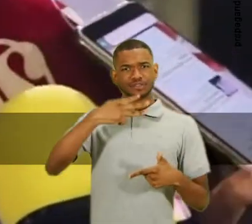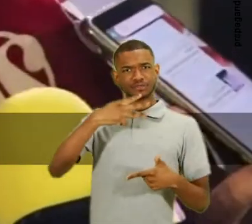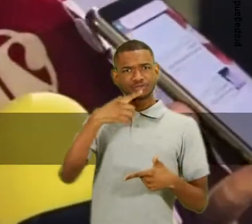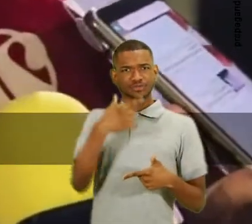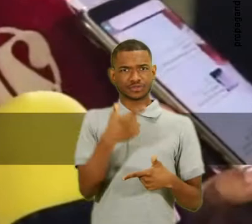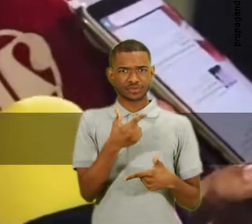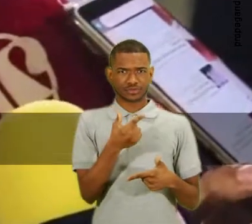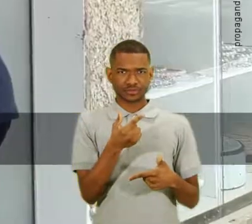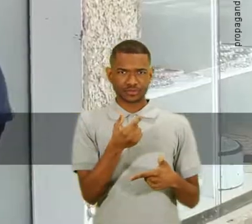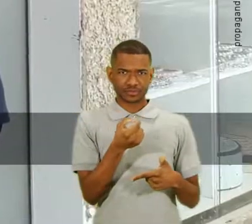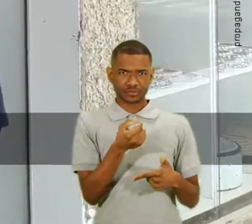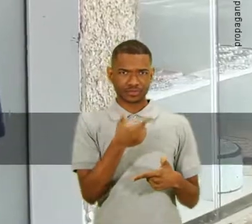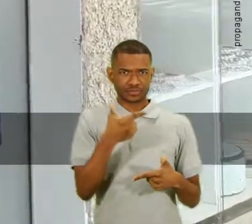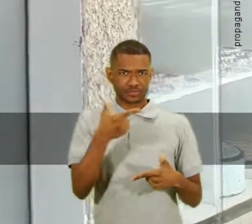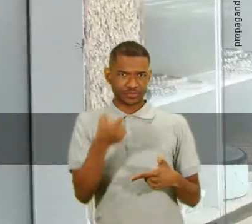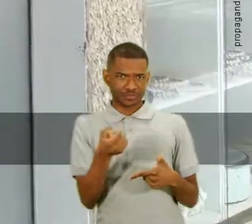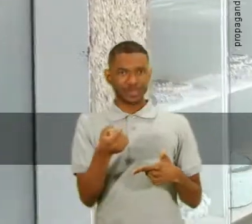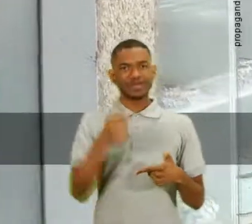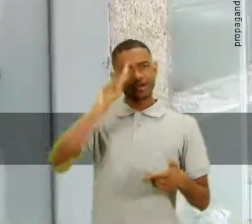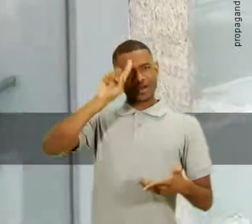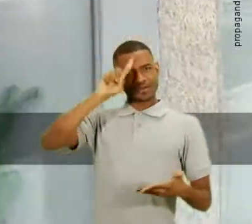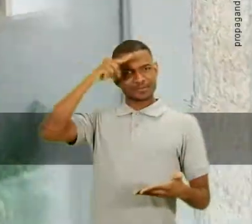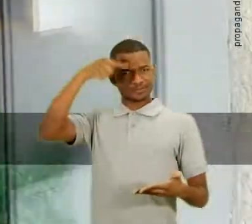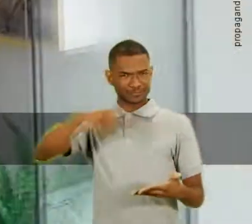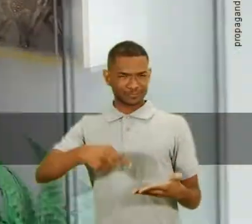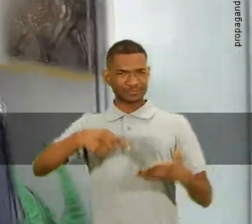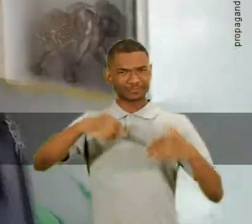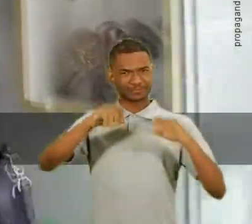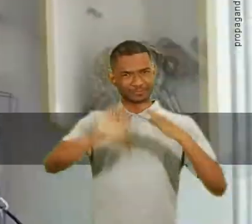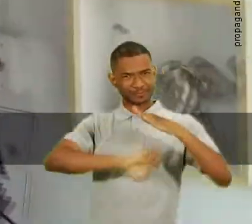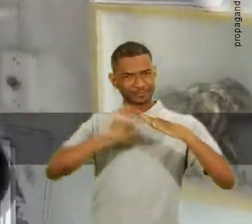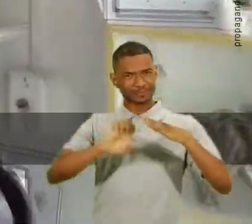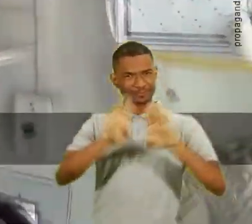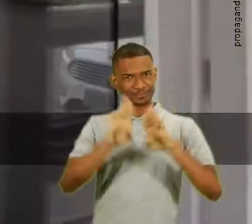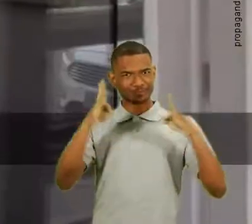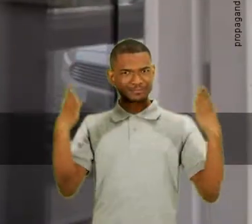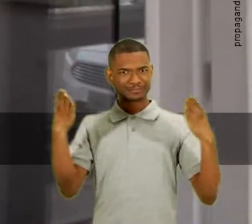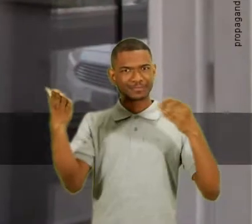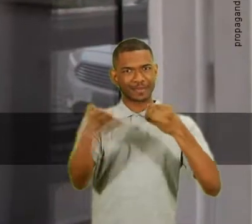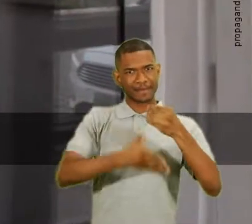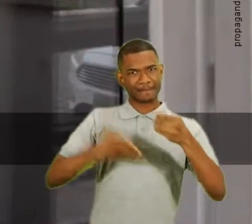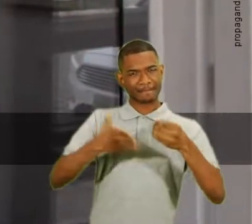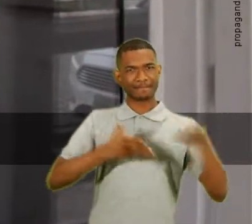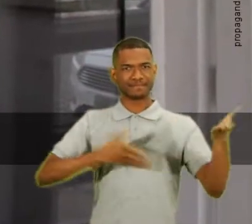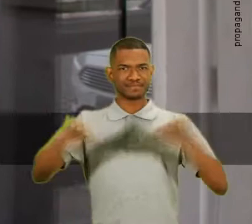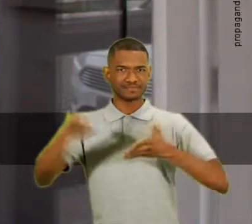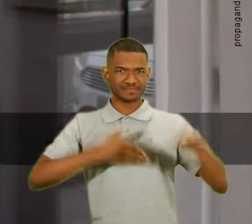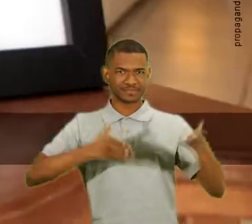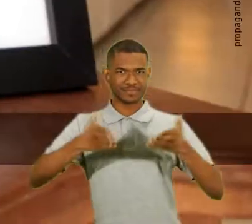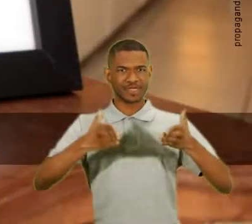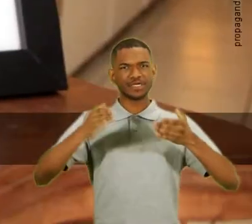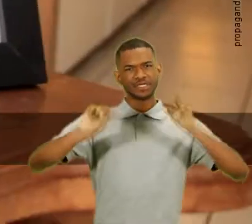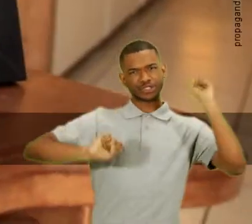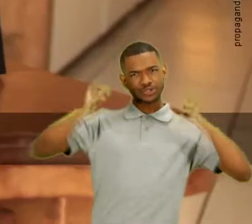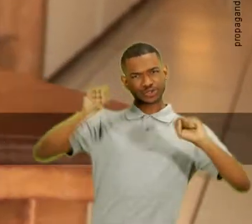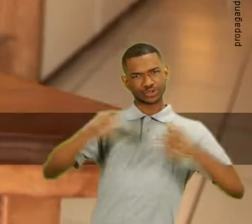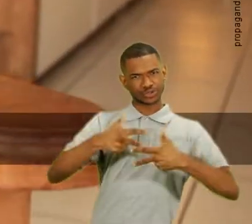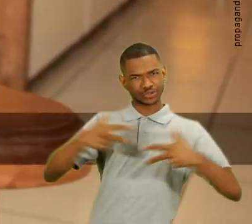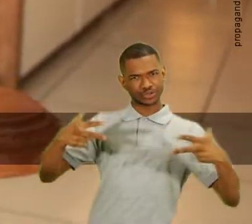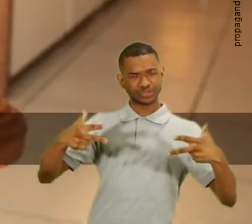Marcos determina reabertura das empresas comerciais industriais e prestadores de